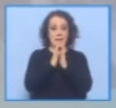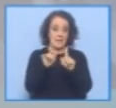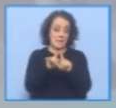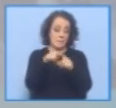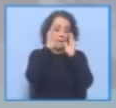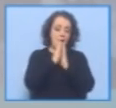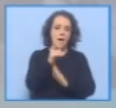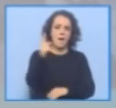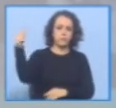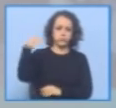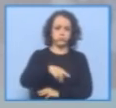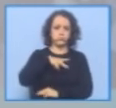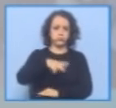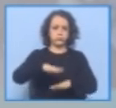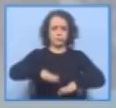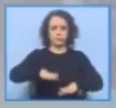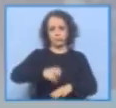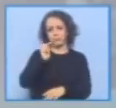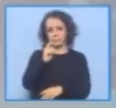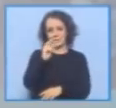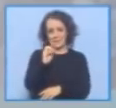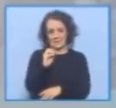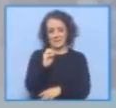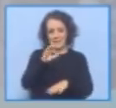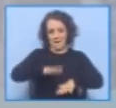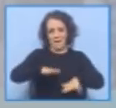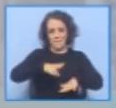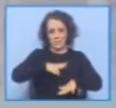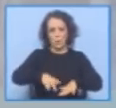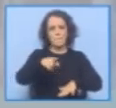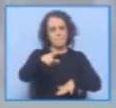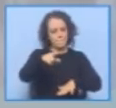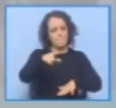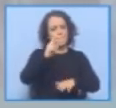onde já está há 30 anos, aqui entre nós, mas mantém